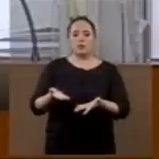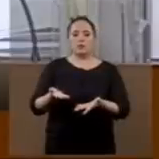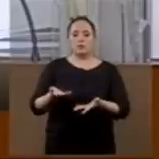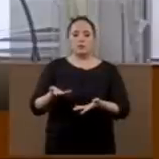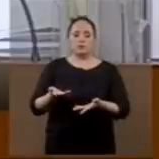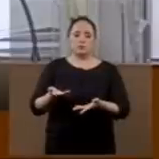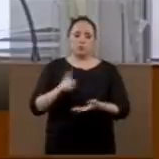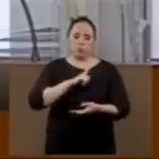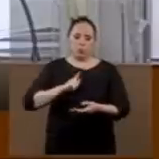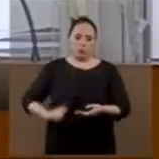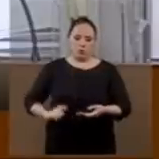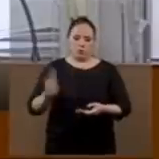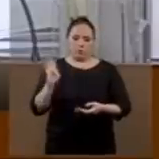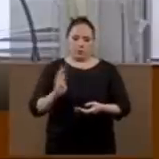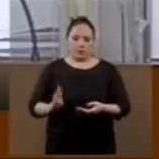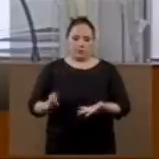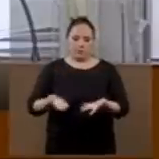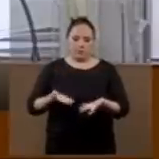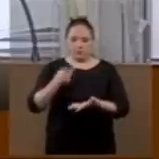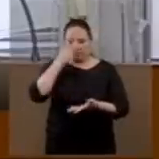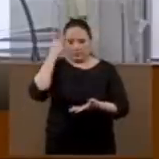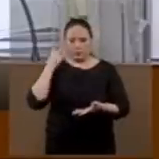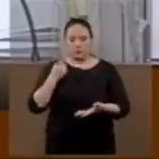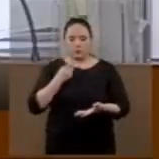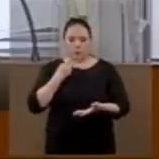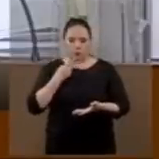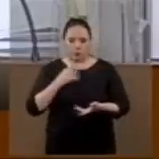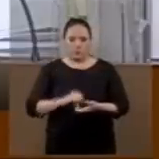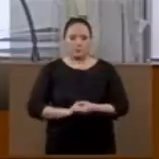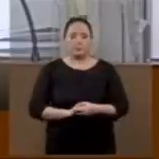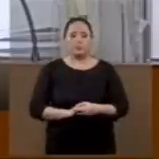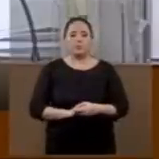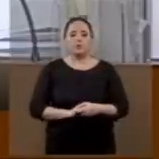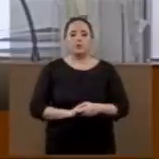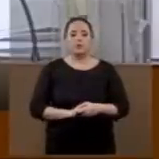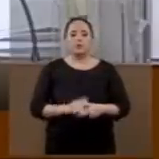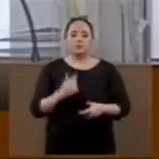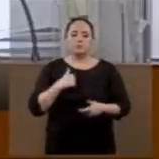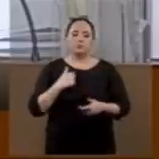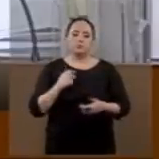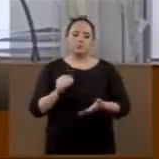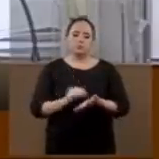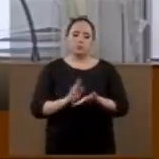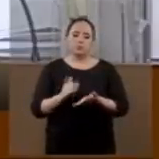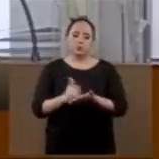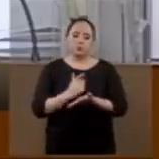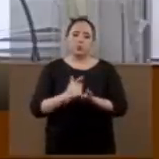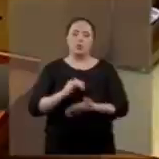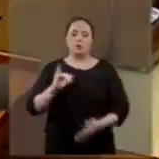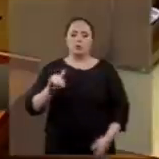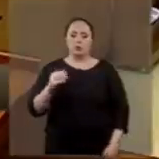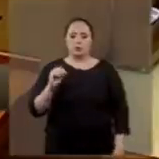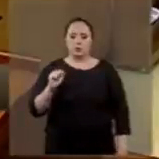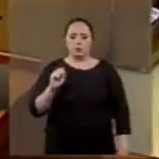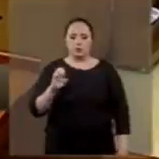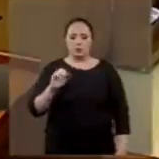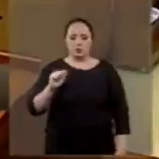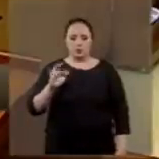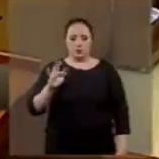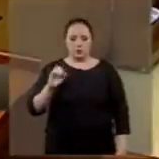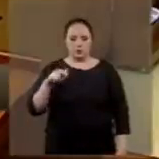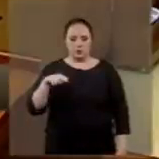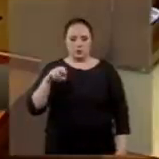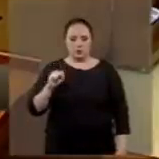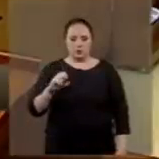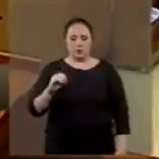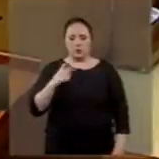Estado brasileiro. Nessa linha de entendimento, estou citando lição, por exemplo, de José Afonso da Silva, sobre o